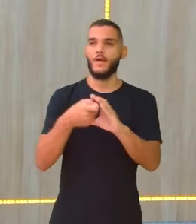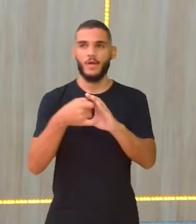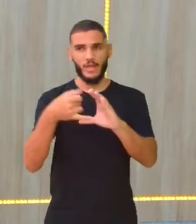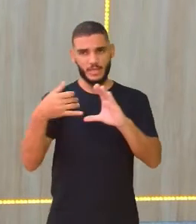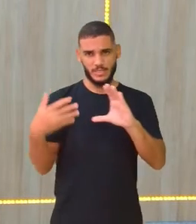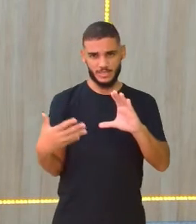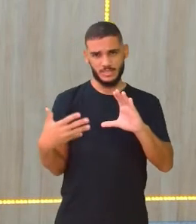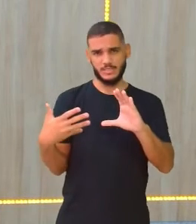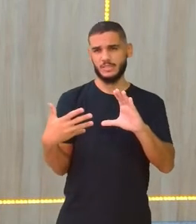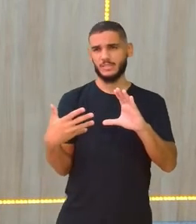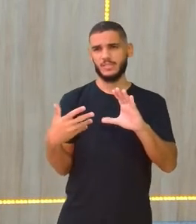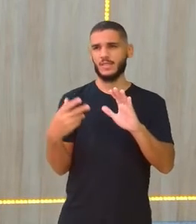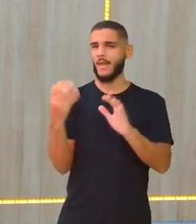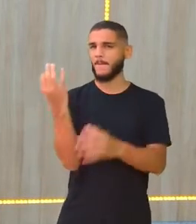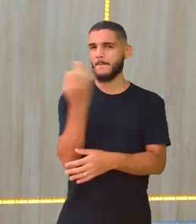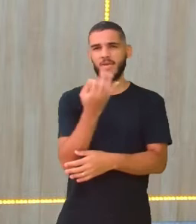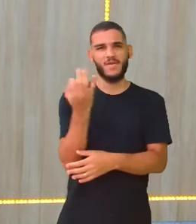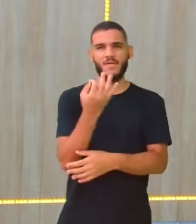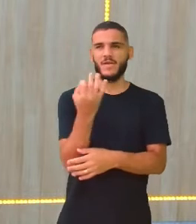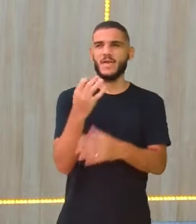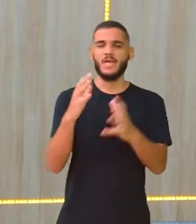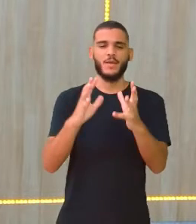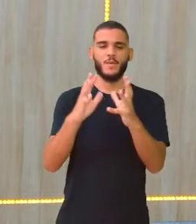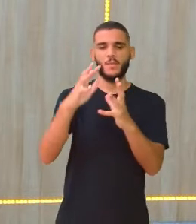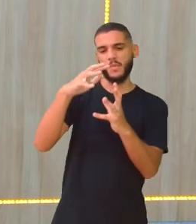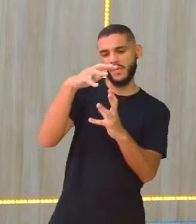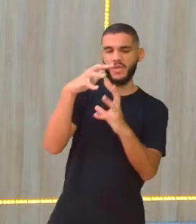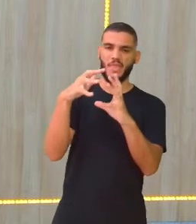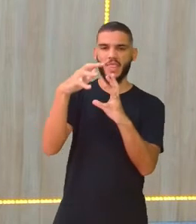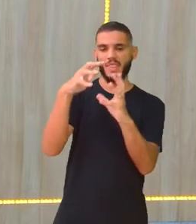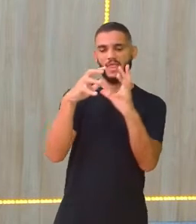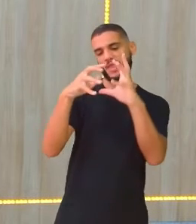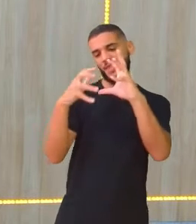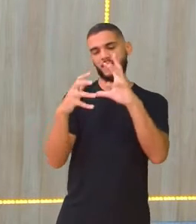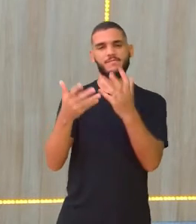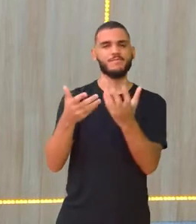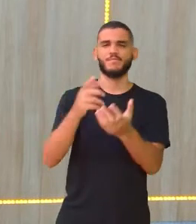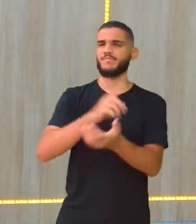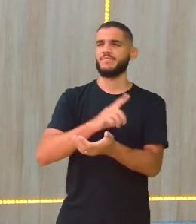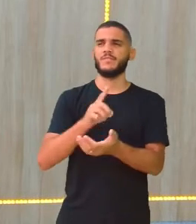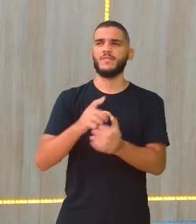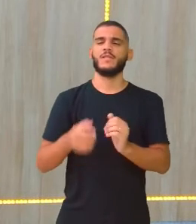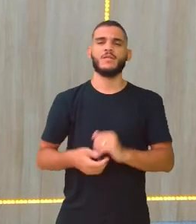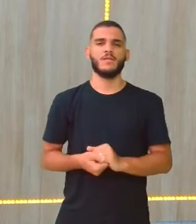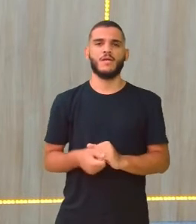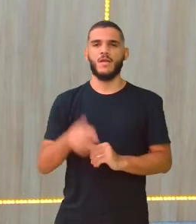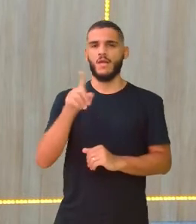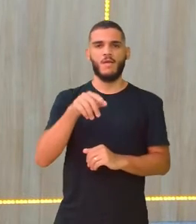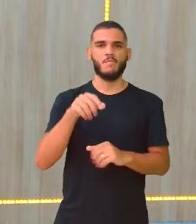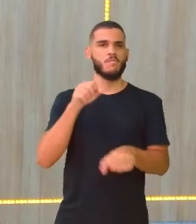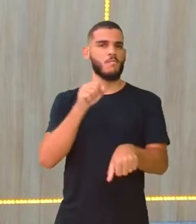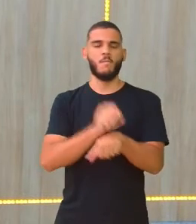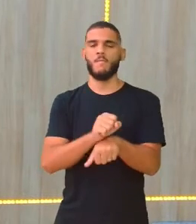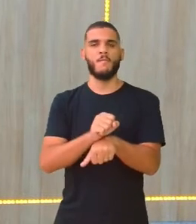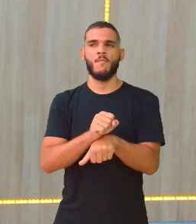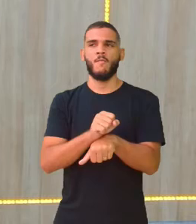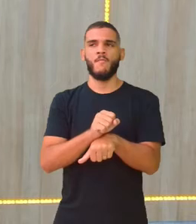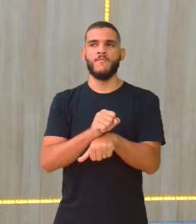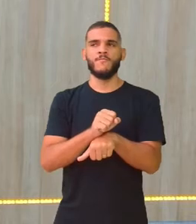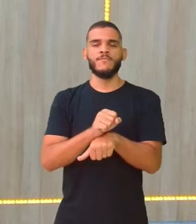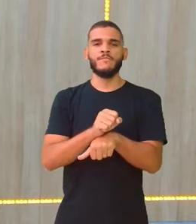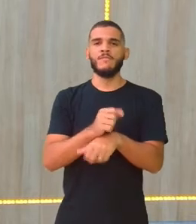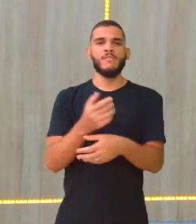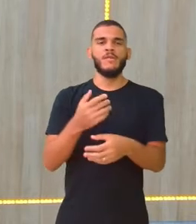aqui assim, ó, perfeito, né? Tá assim, foi um frame, né? Aquela imagem pausada, pá! Não é que daqui a